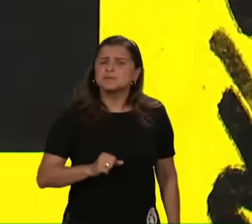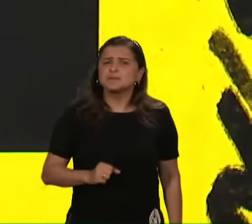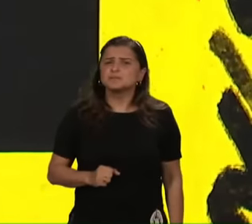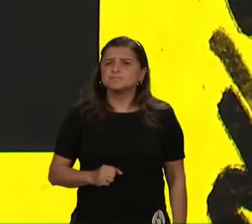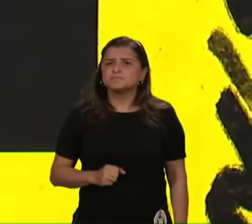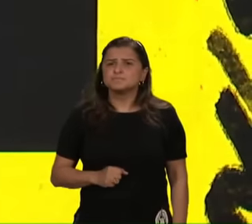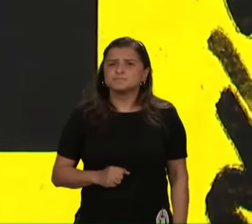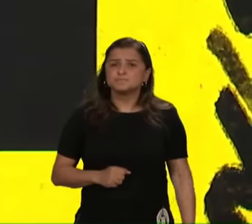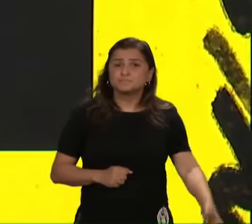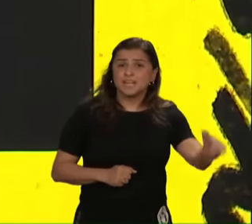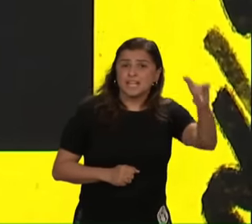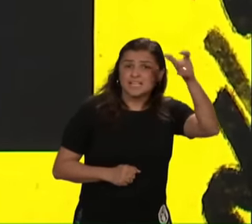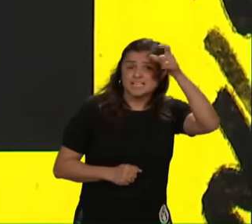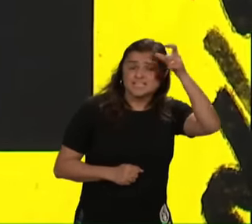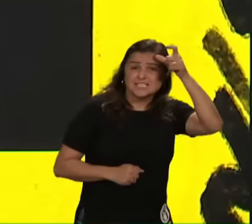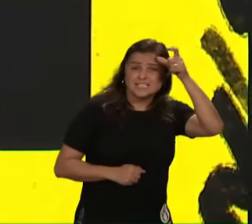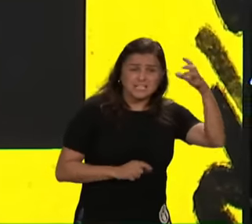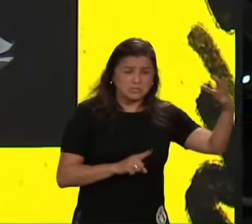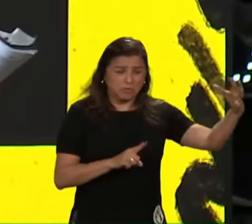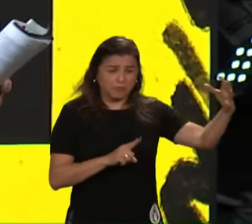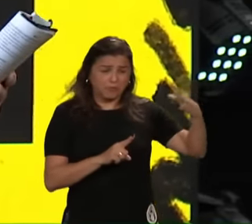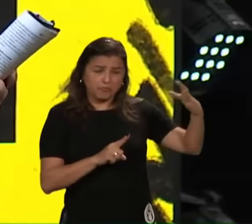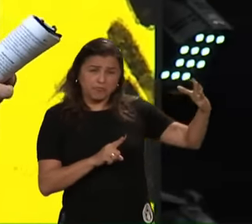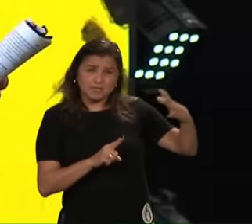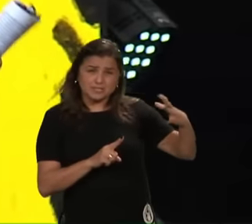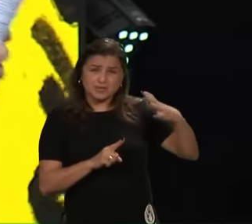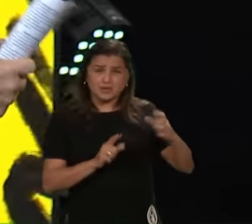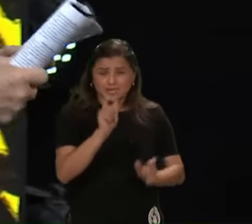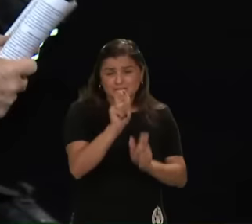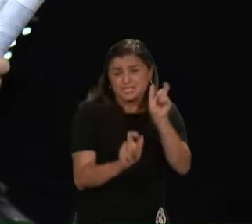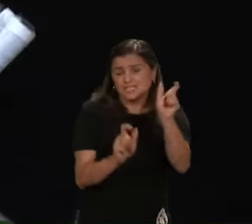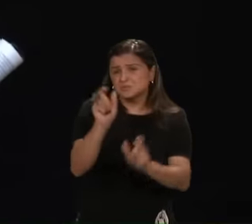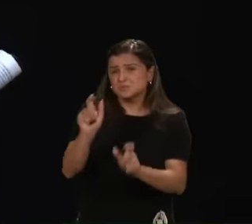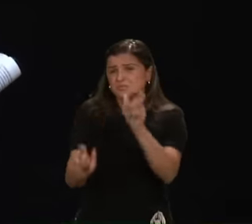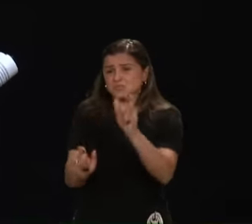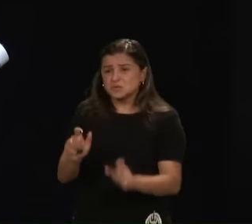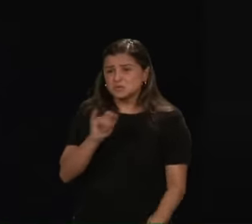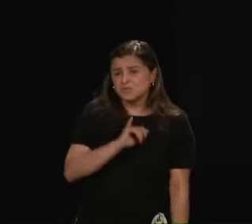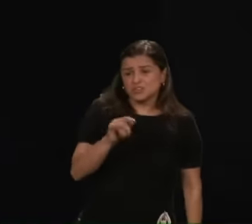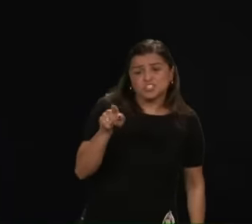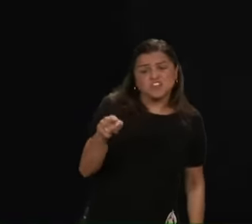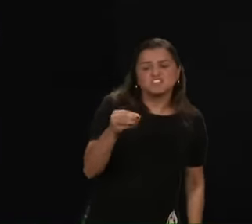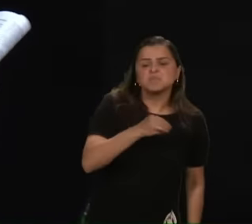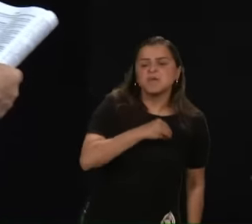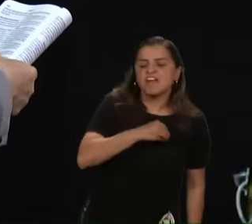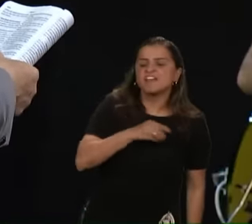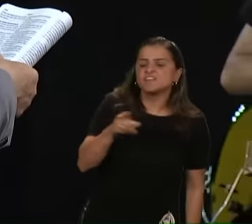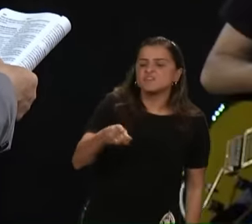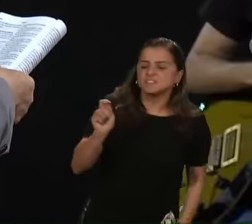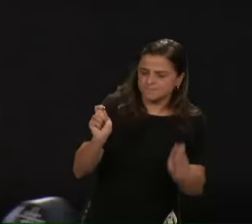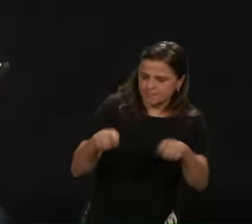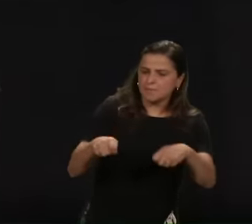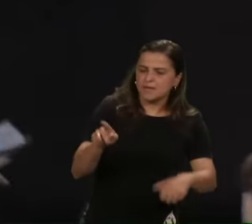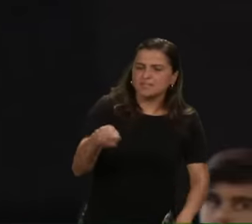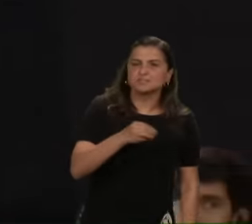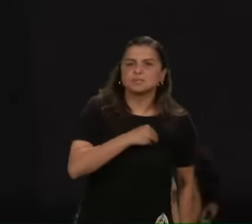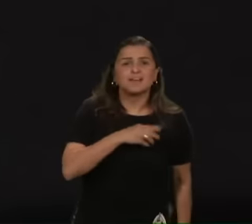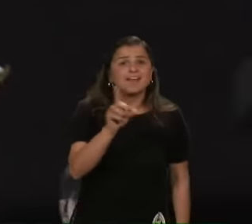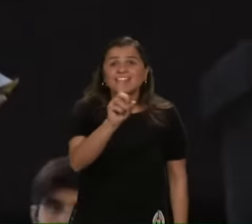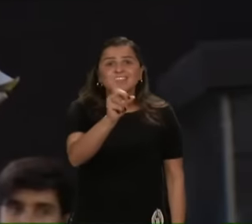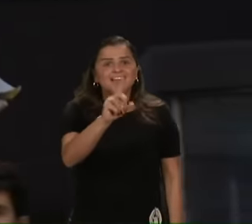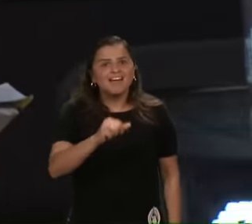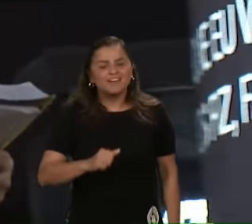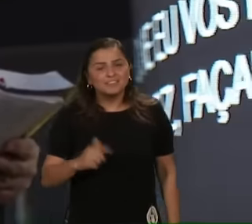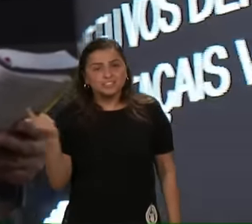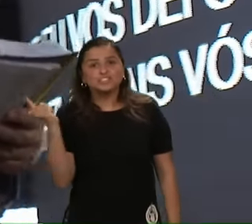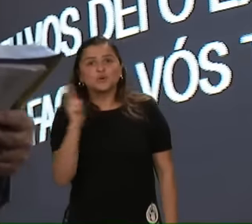Satanás conseguiu incutir na cabeça das pessoas algo que disse assim, você tem que pecar porque você é pecador. Não. Você pode passar um dia